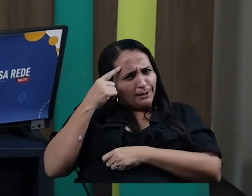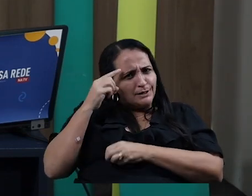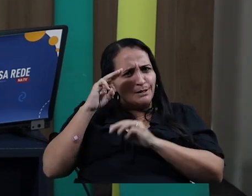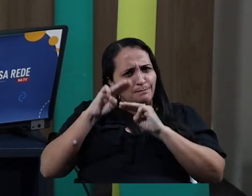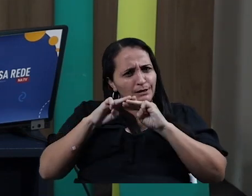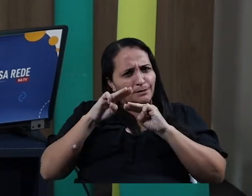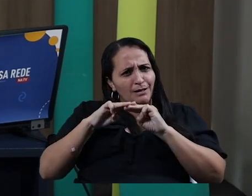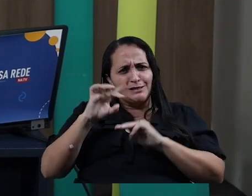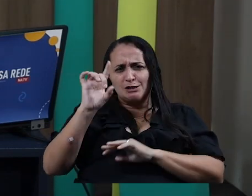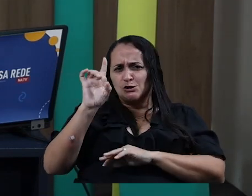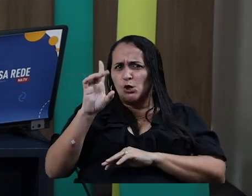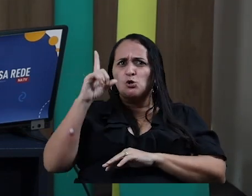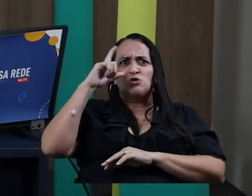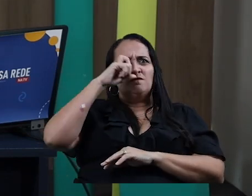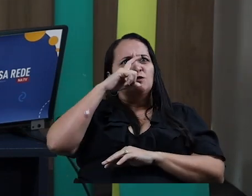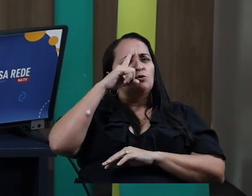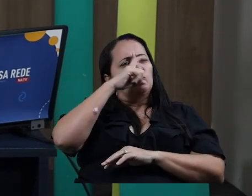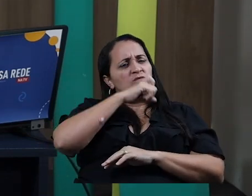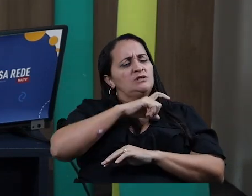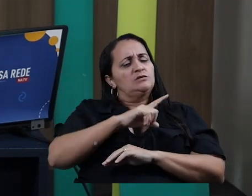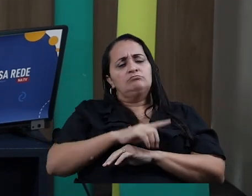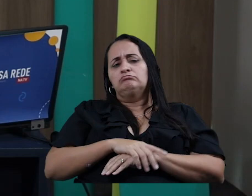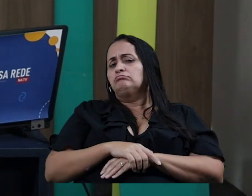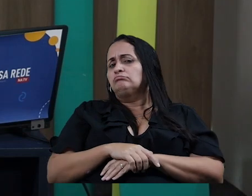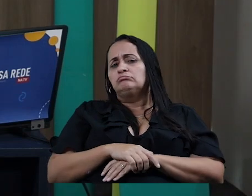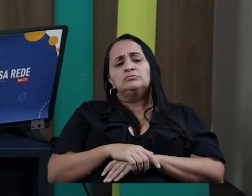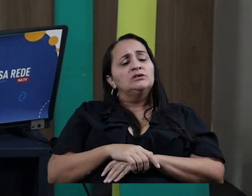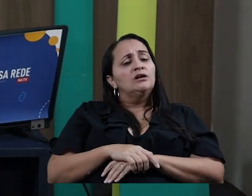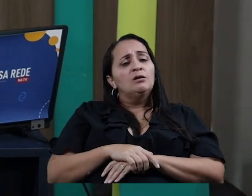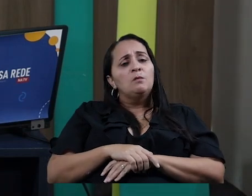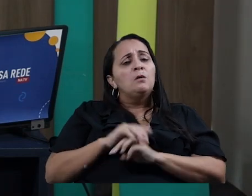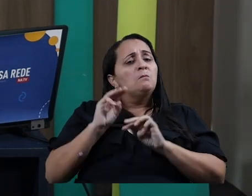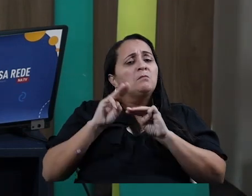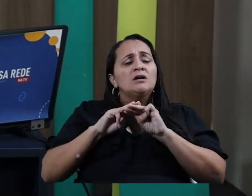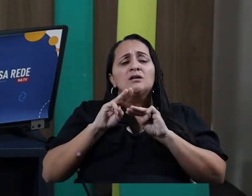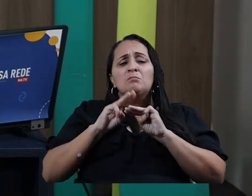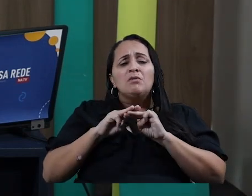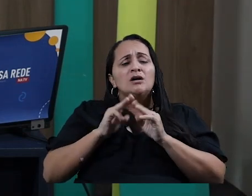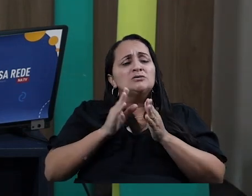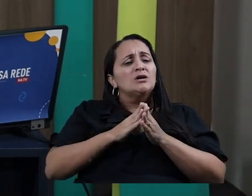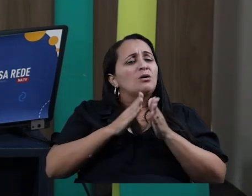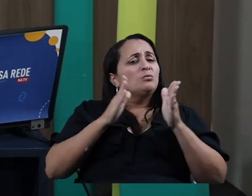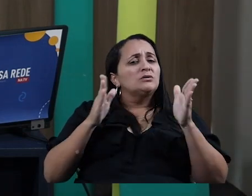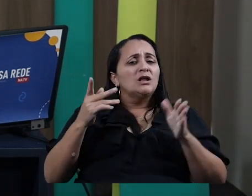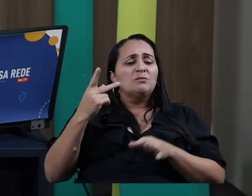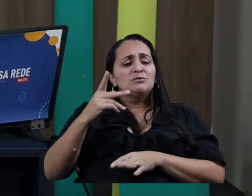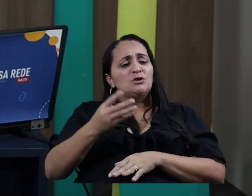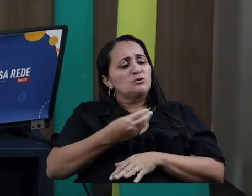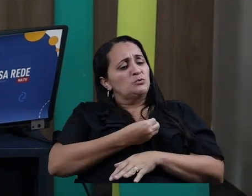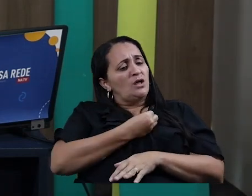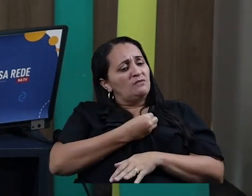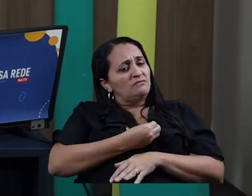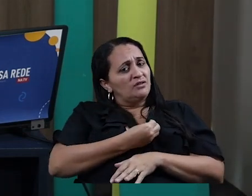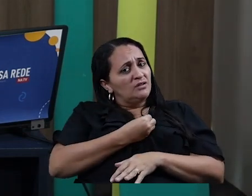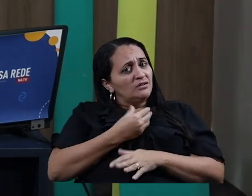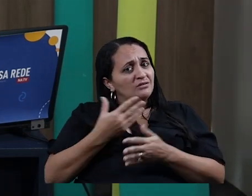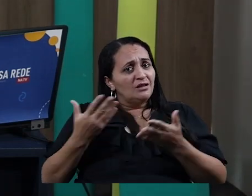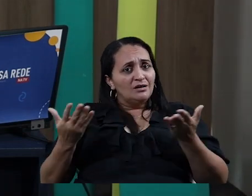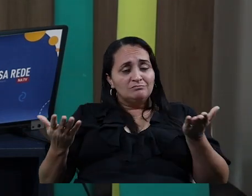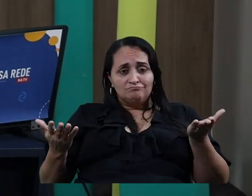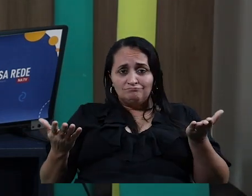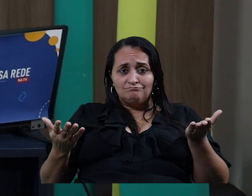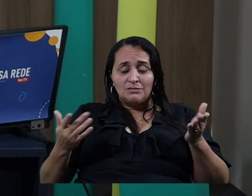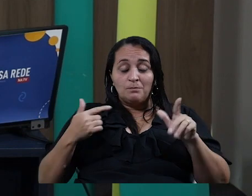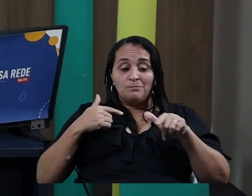Na verdade, a matemática é algo que você faz a todo momento no seu dia a dia. Então,